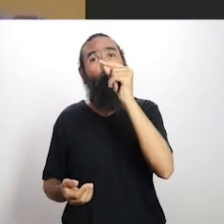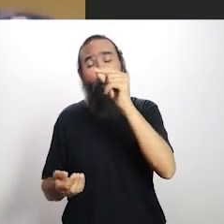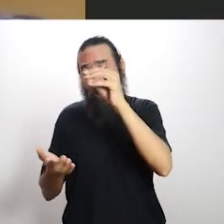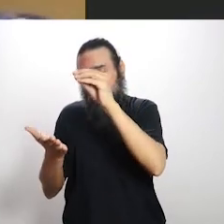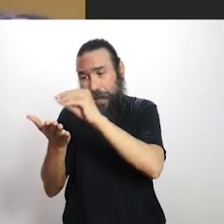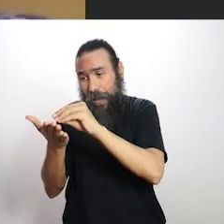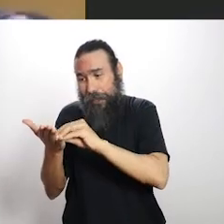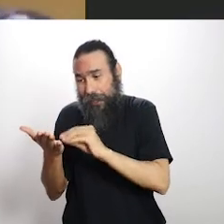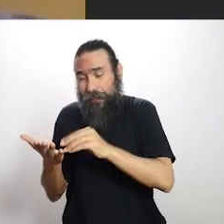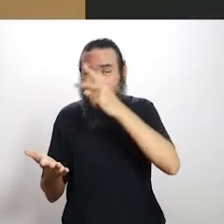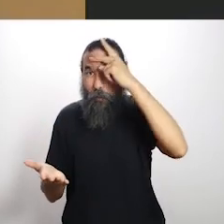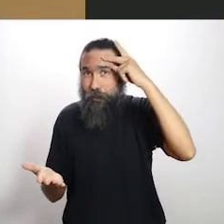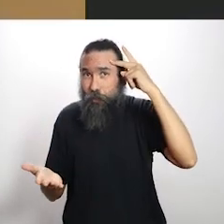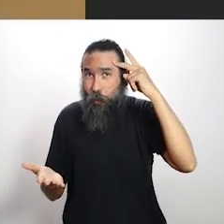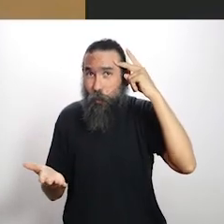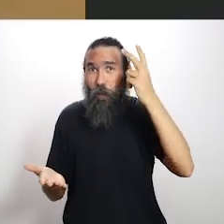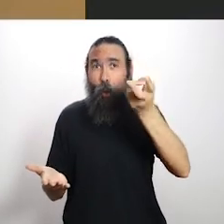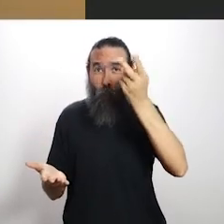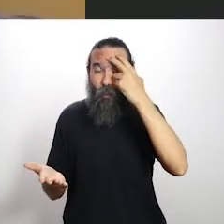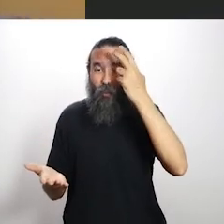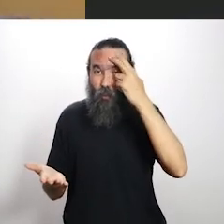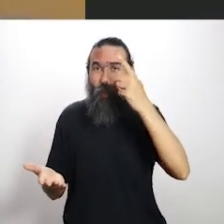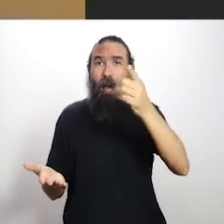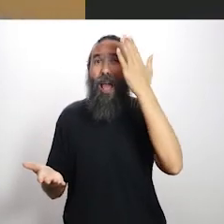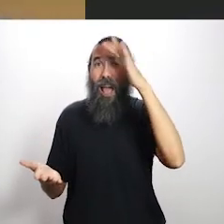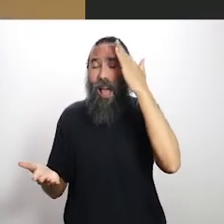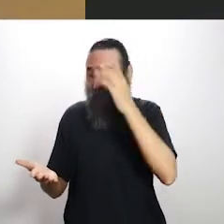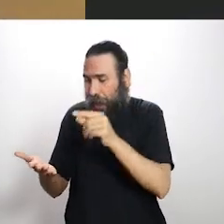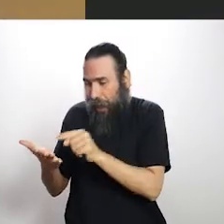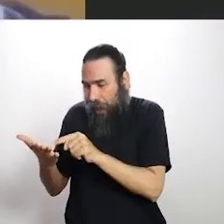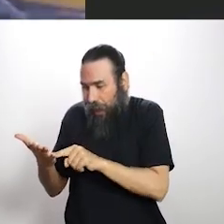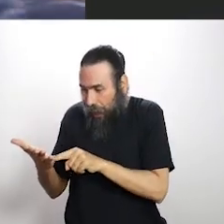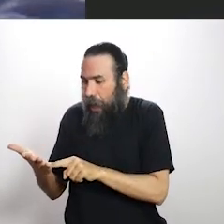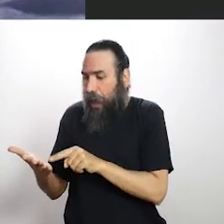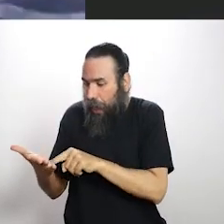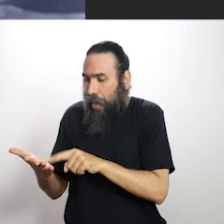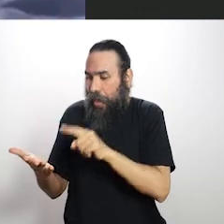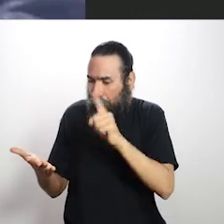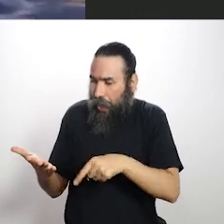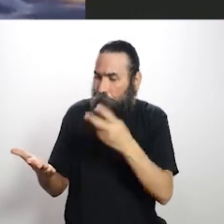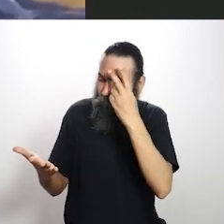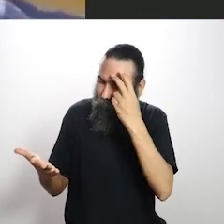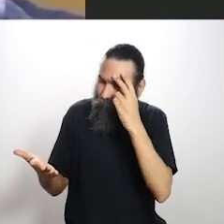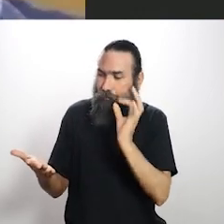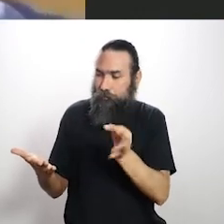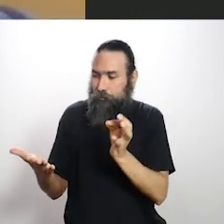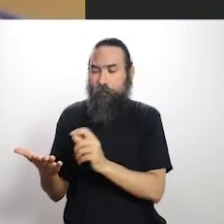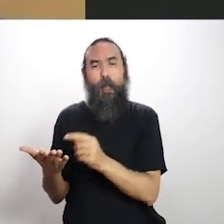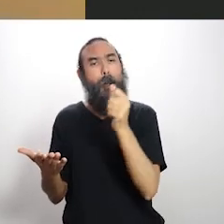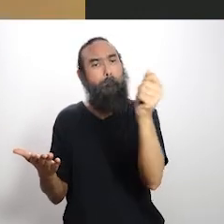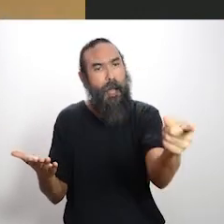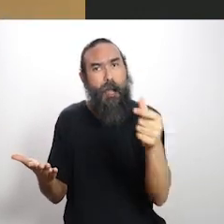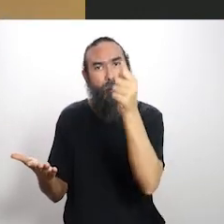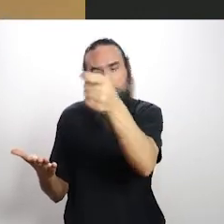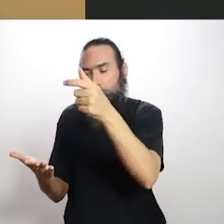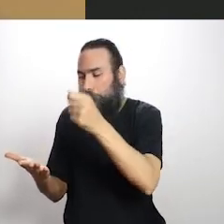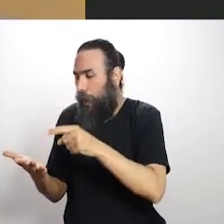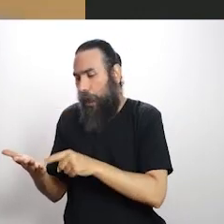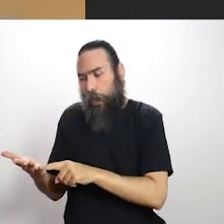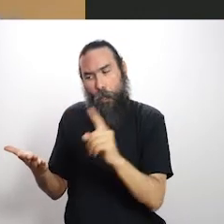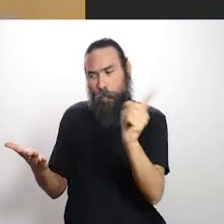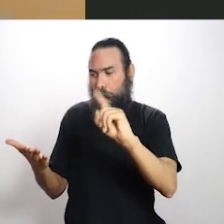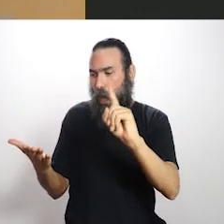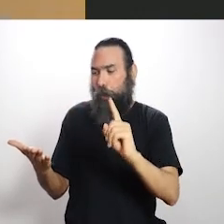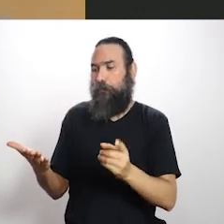municípios pequenos finalizado finalizado imediatamente porque essa lei por ser emergencial tem prazos curtos eu